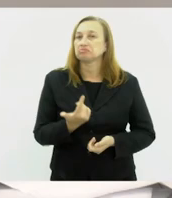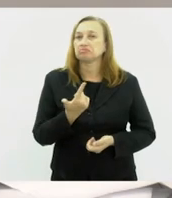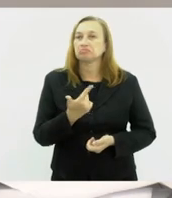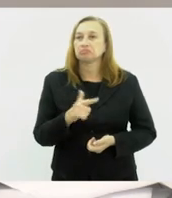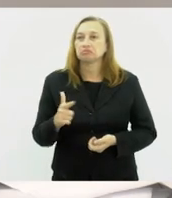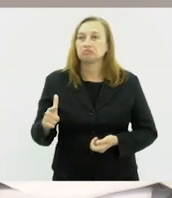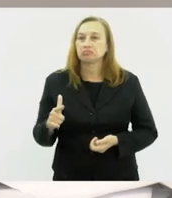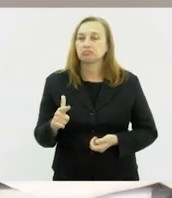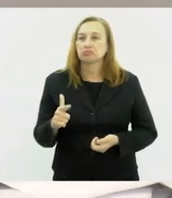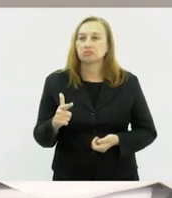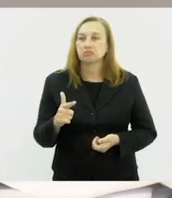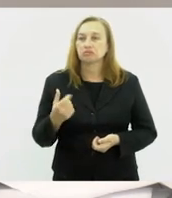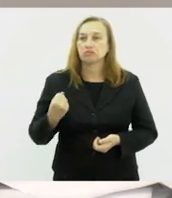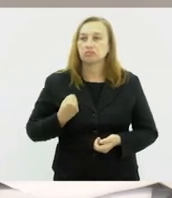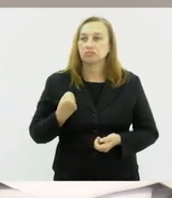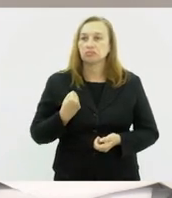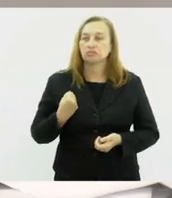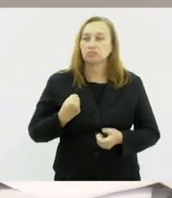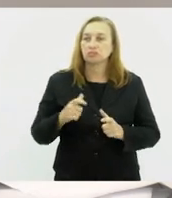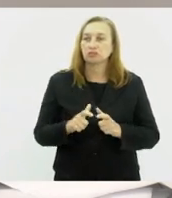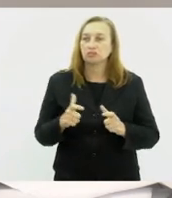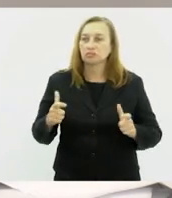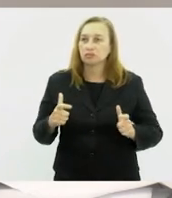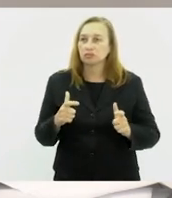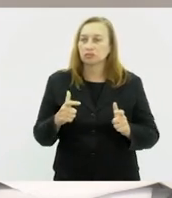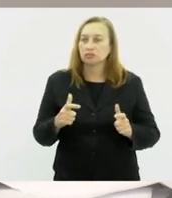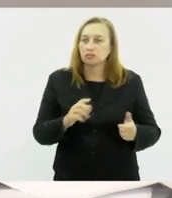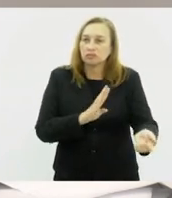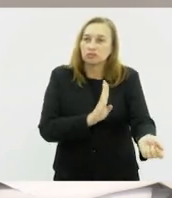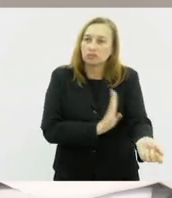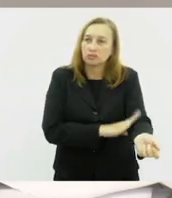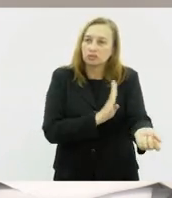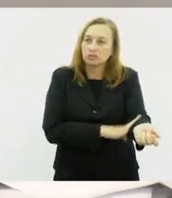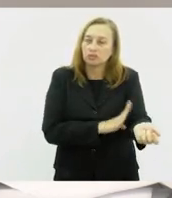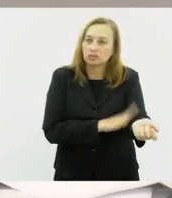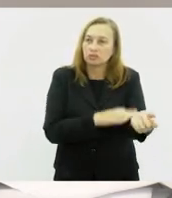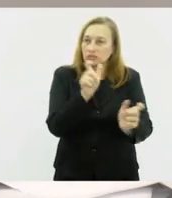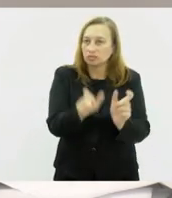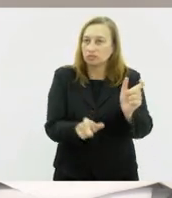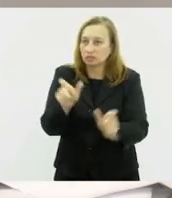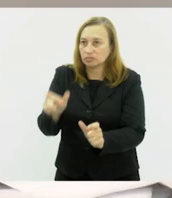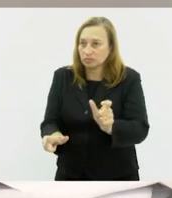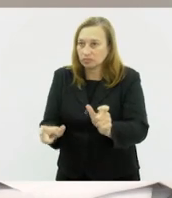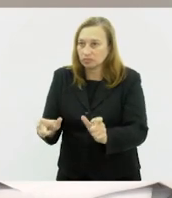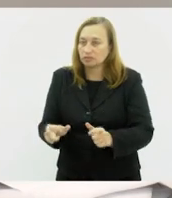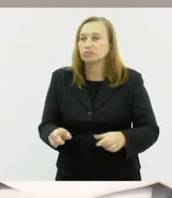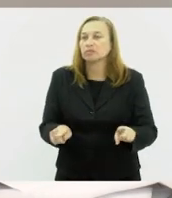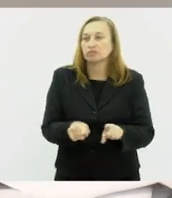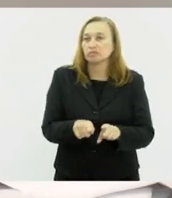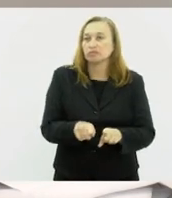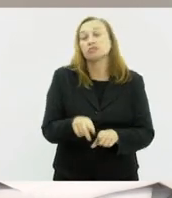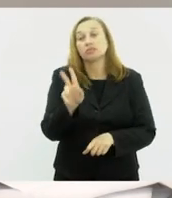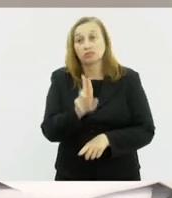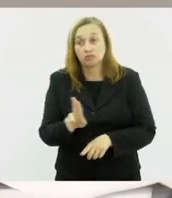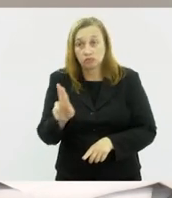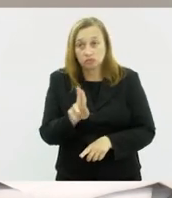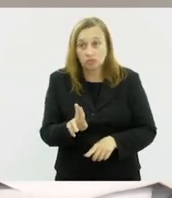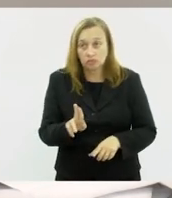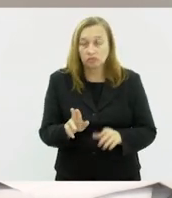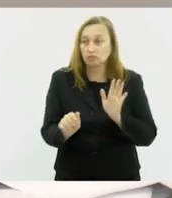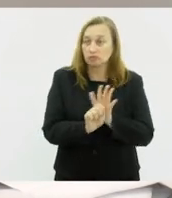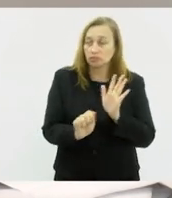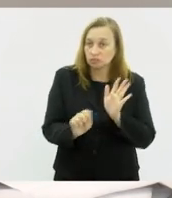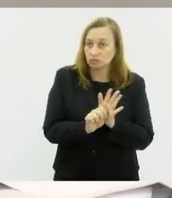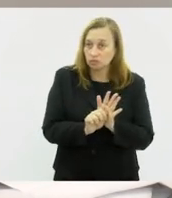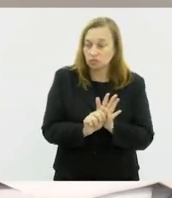de overdoses não houve sequer acréscimo significativo do consumo o estado